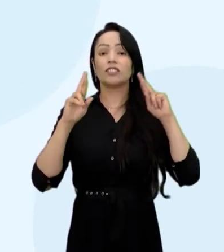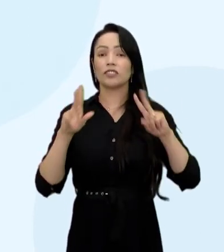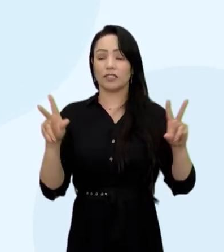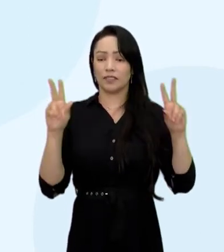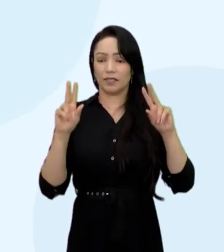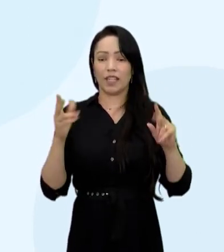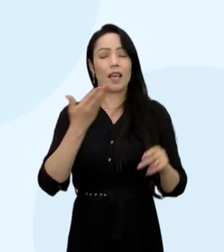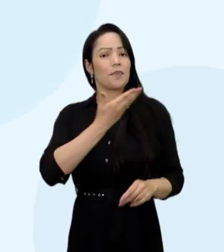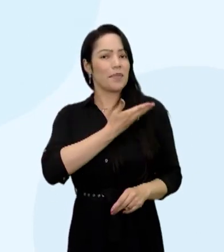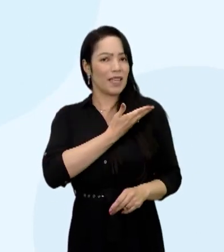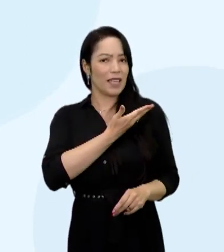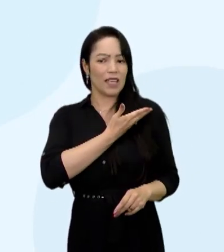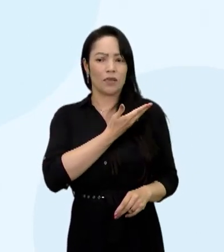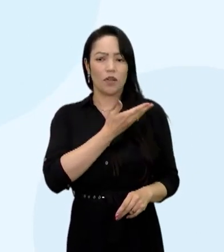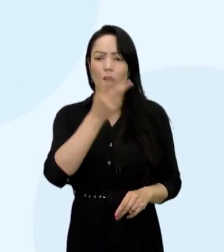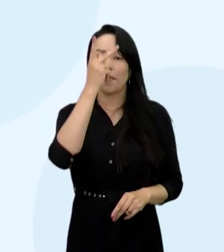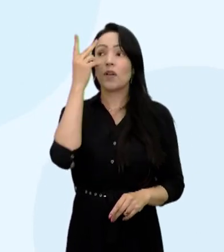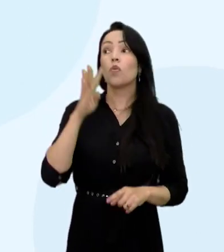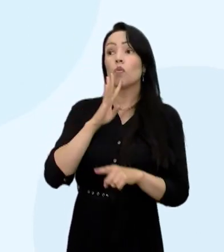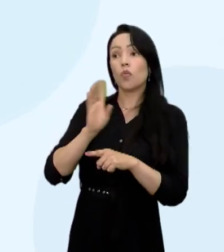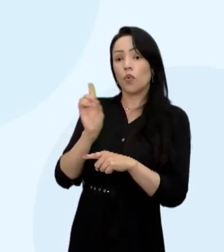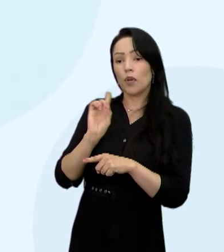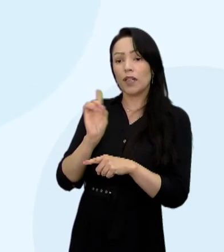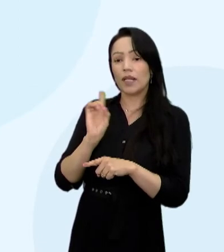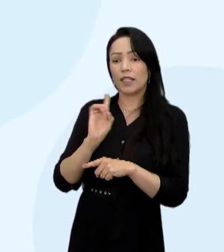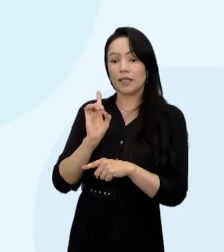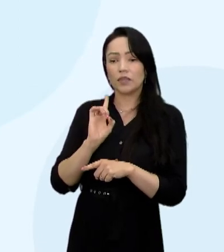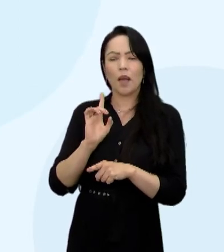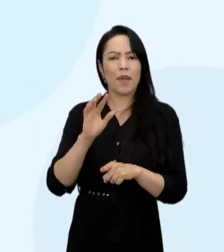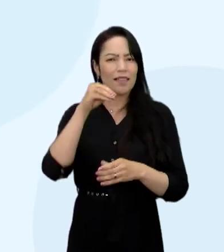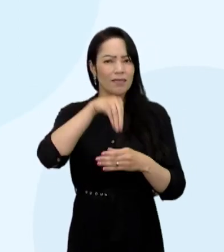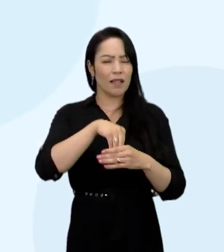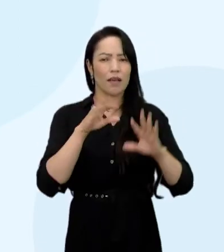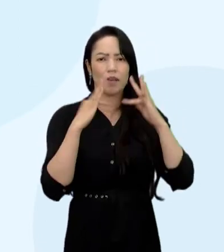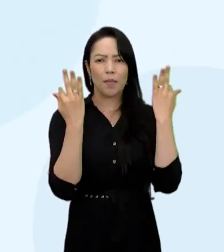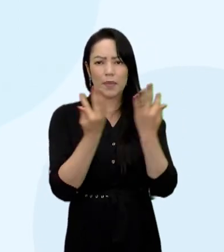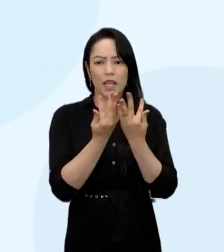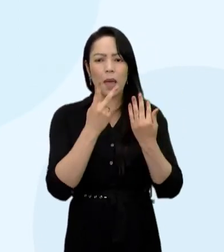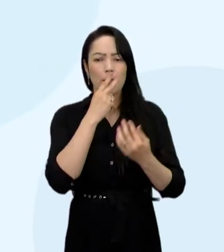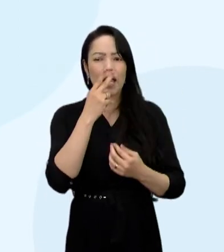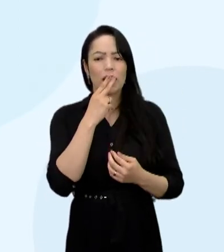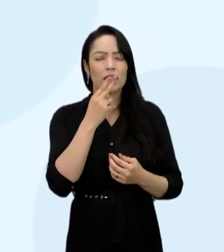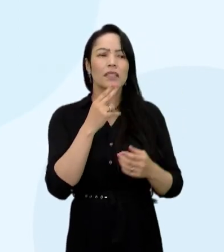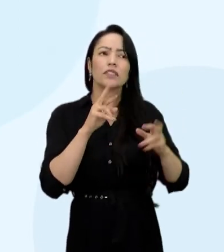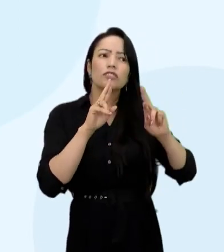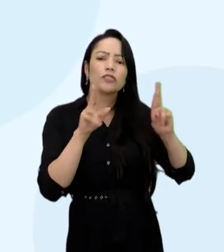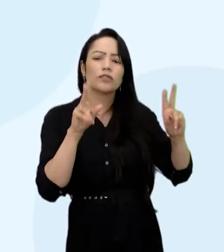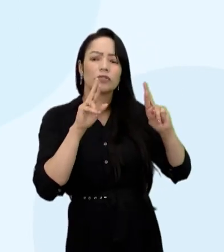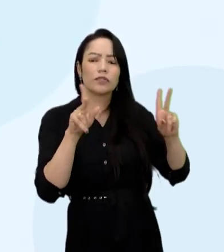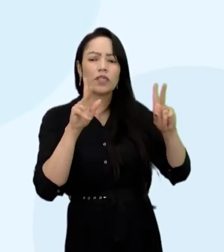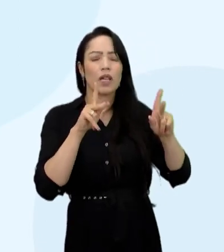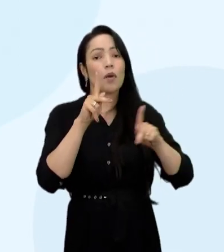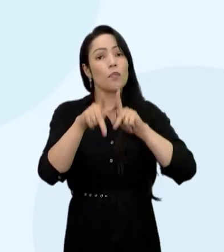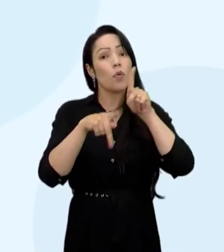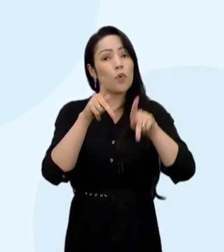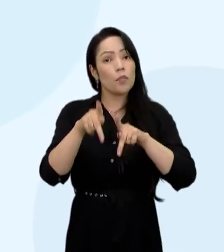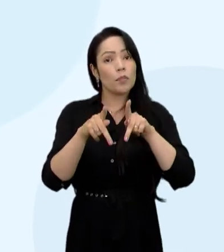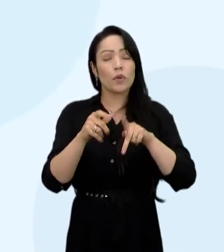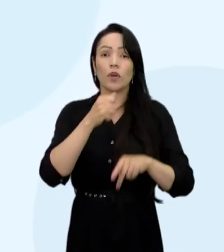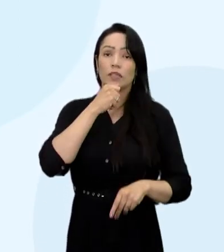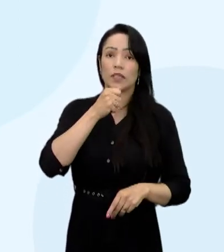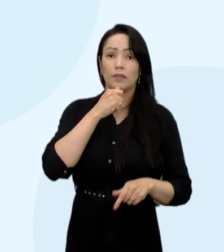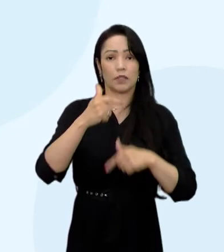com amigos ou com pessoas desconhecidas, em uma situação familiar ou para um grande público, numa entrevista de emprego ou